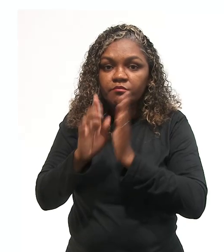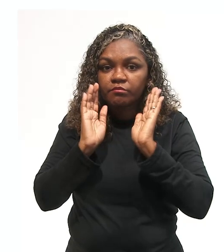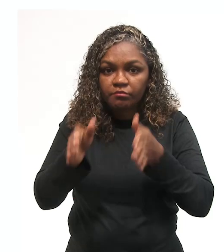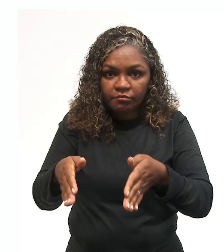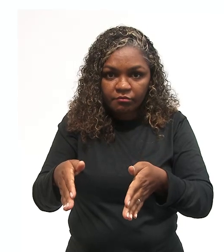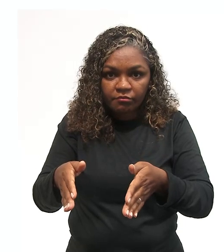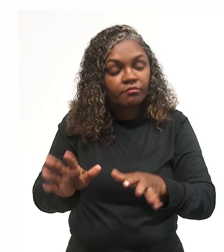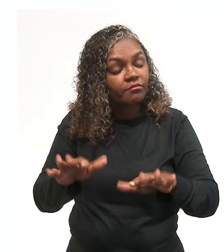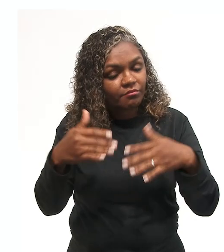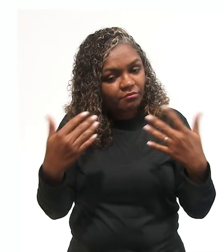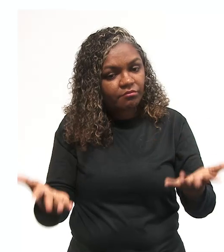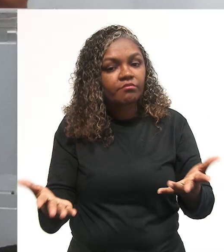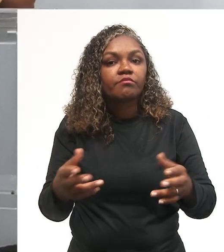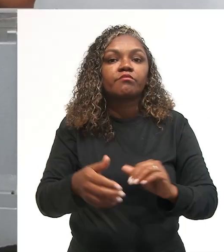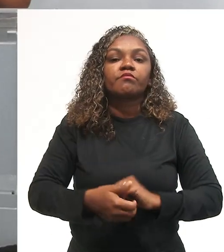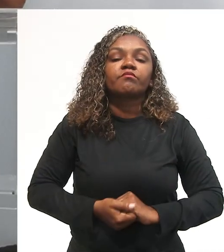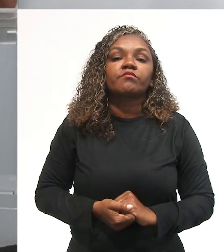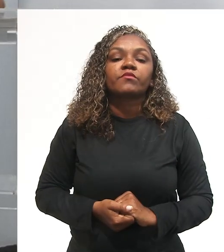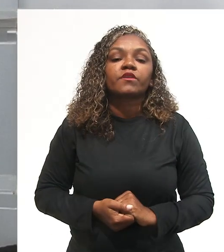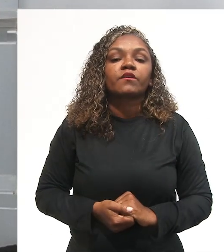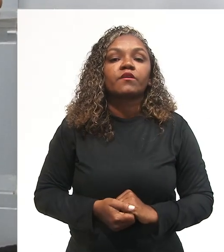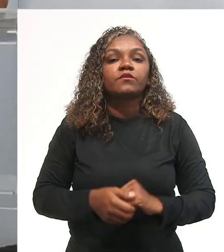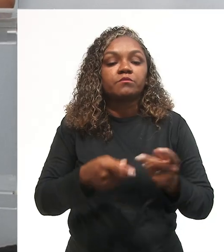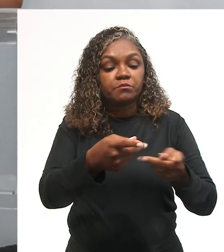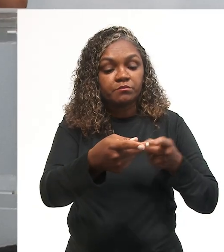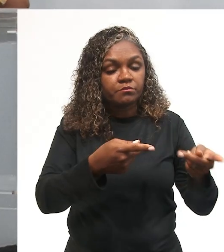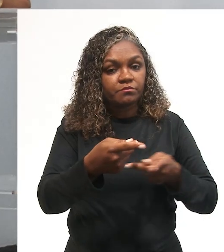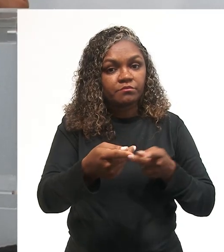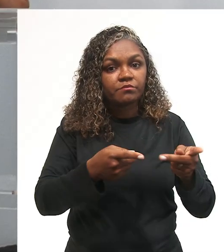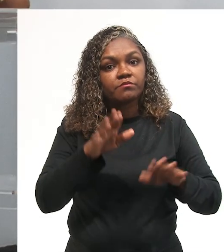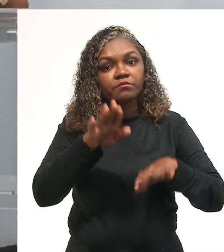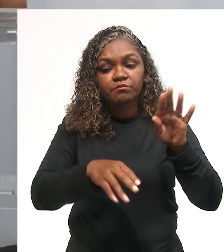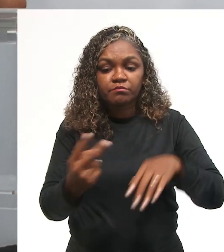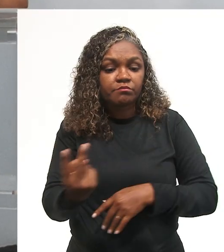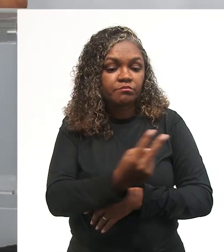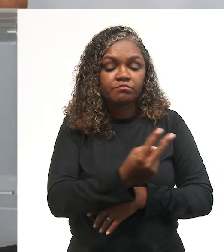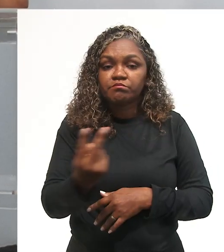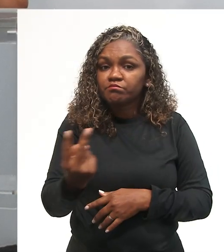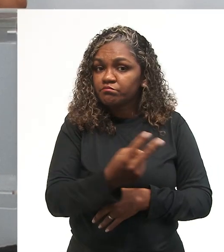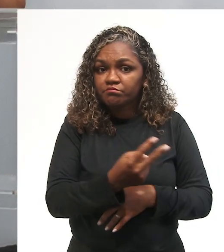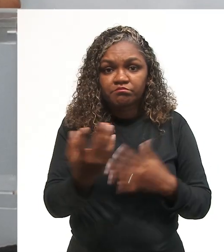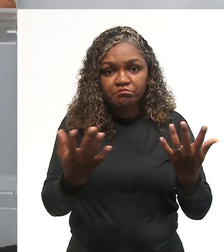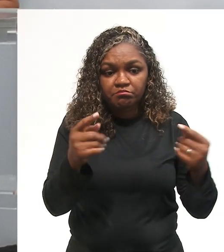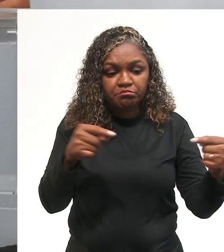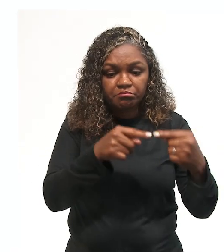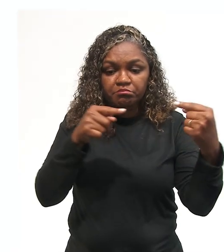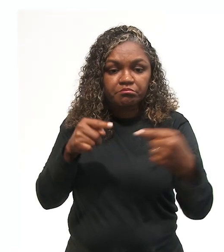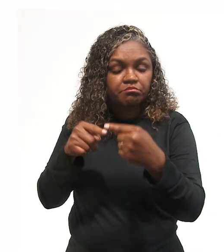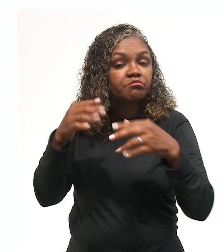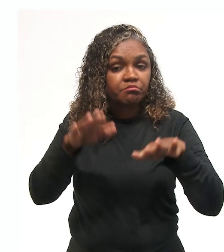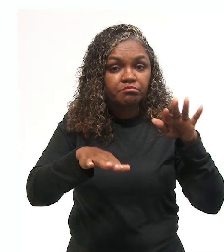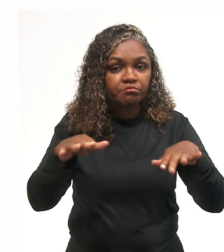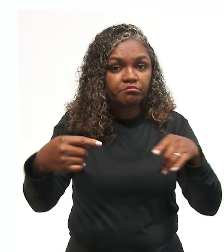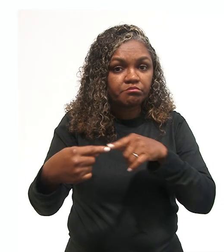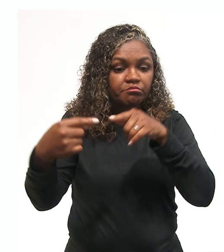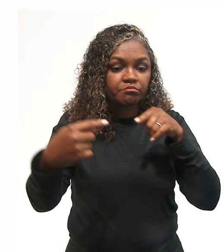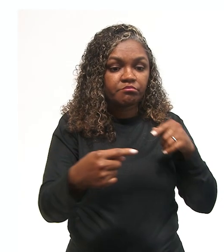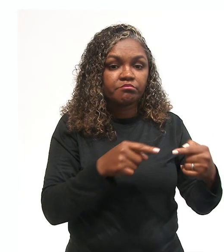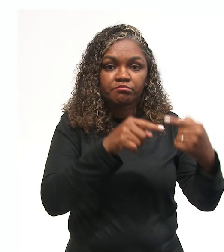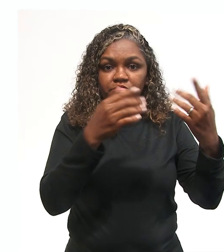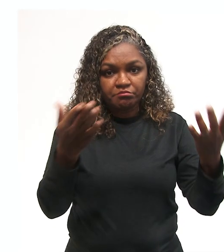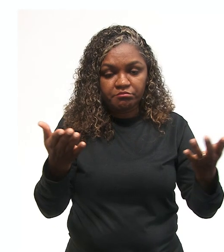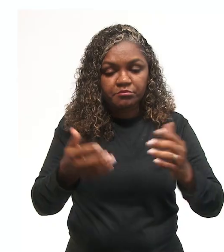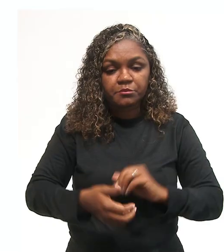aplicada. Né? Então, o projeto ele pode ser direcionado para ambas as finalidades, tá bom? Quais são, então,